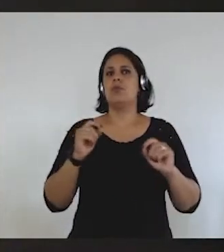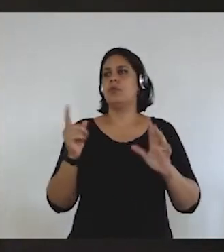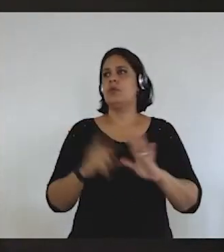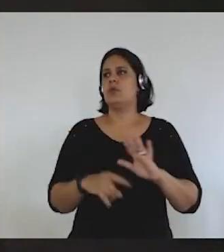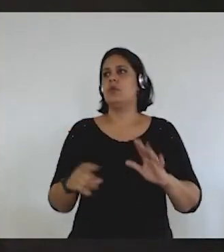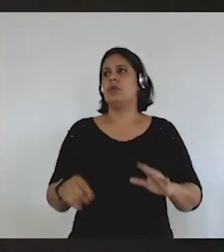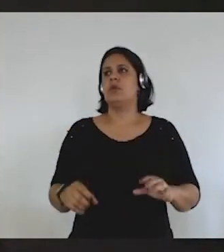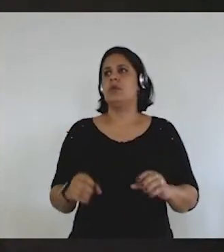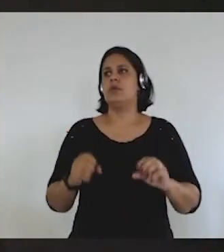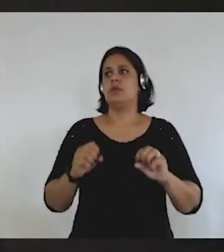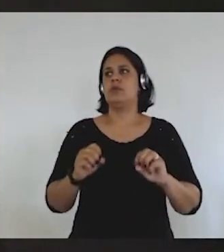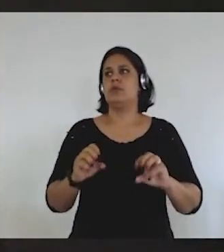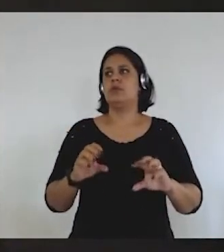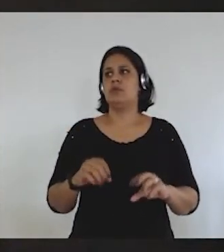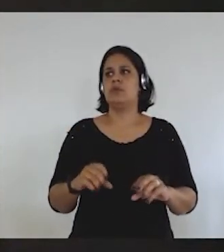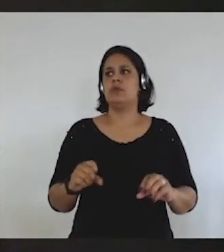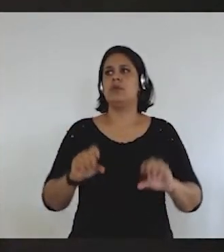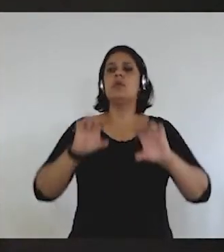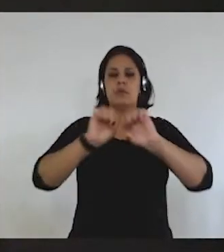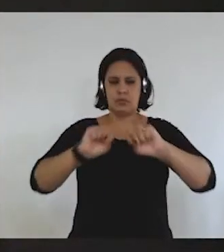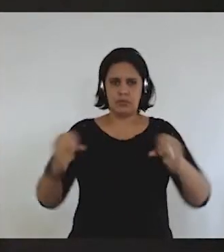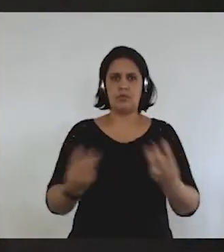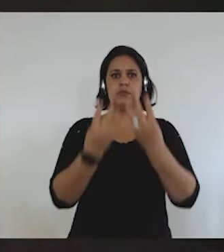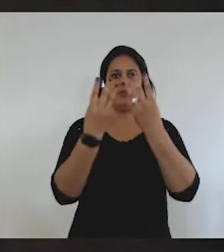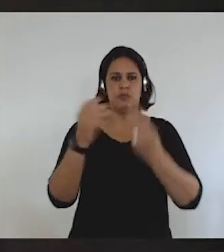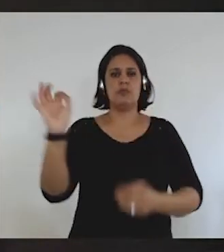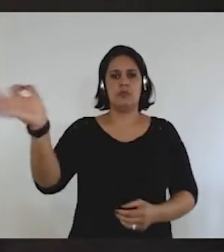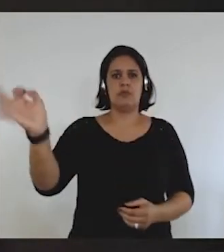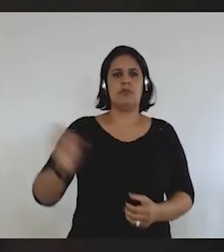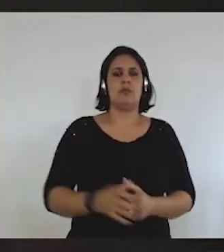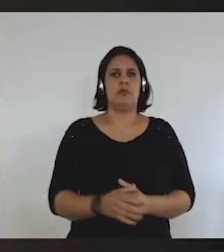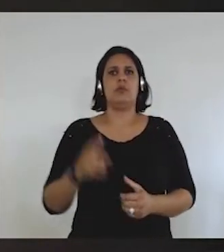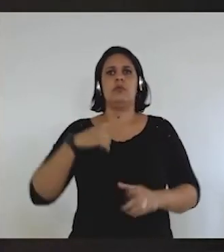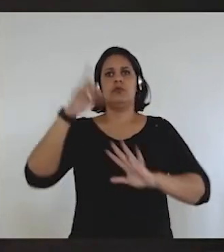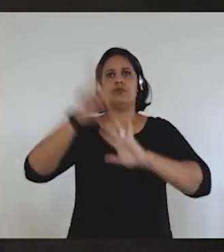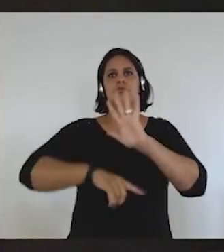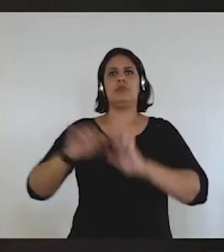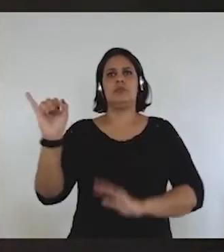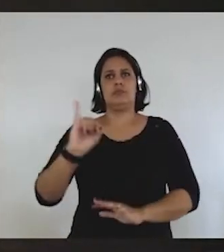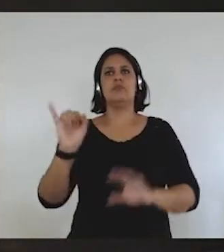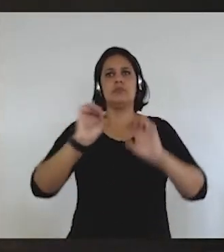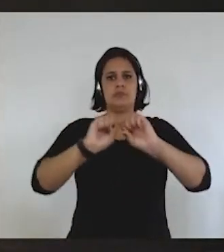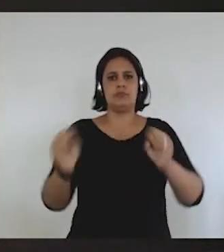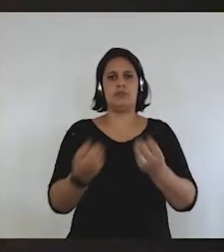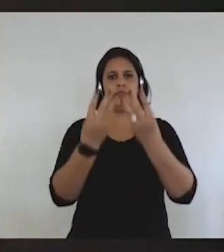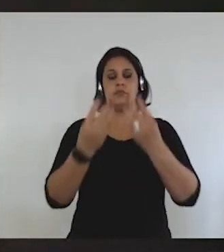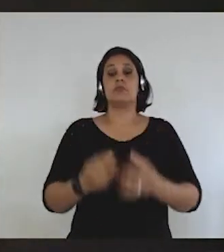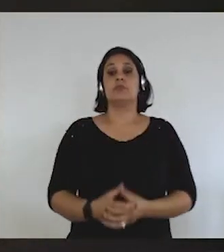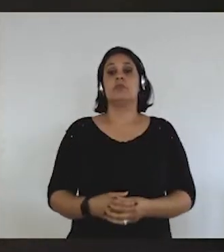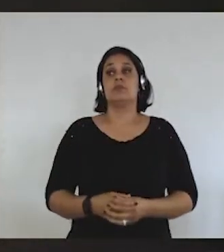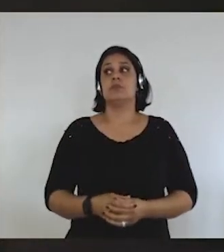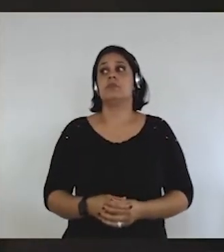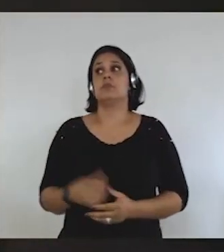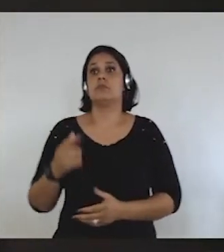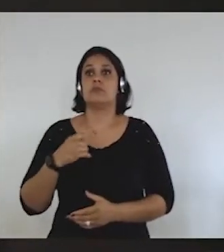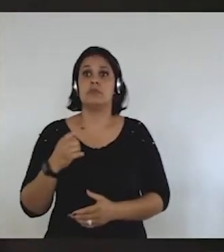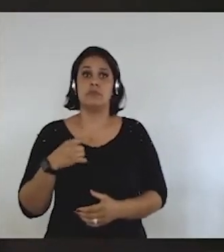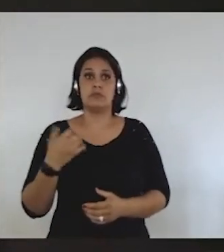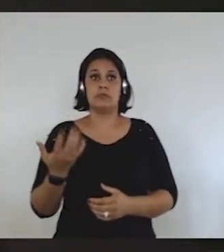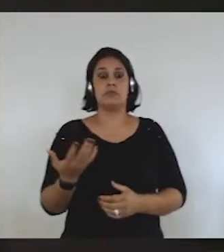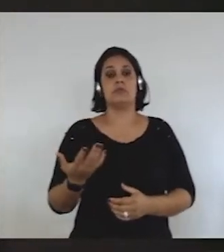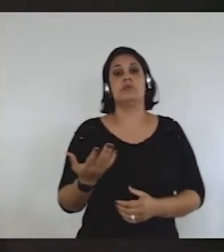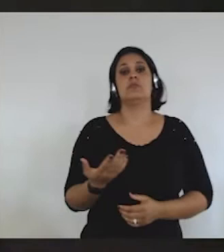São implicações, vamos dizer, de direito internacional clássico? Talvez não. Mas